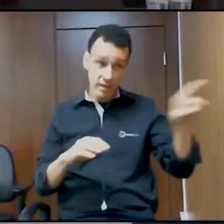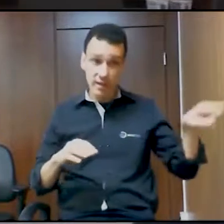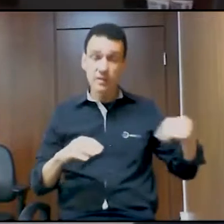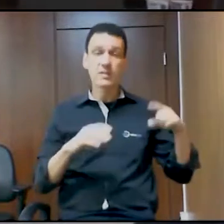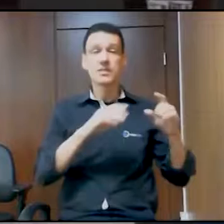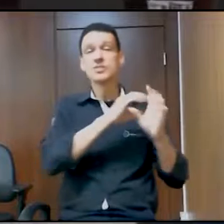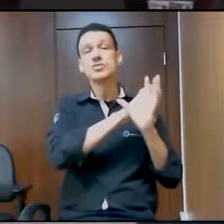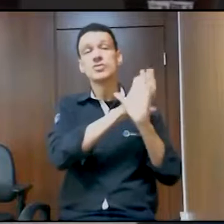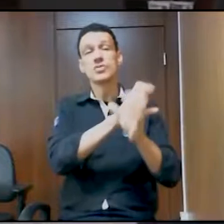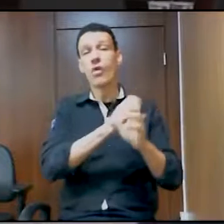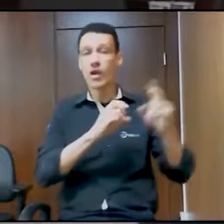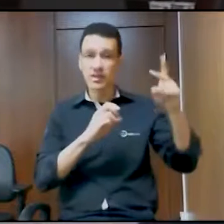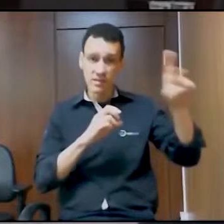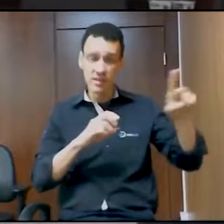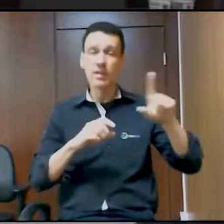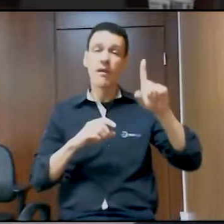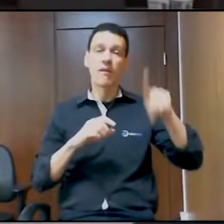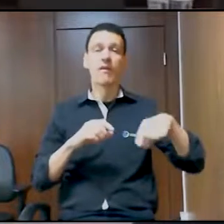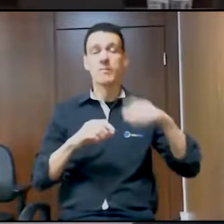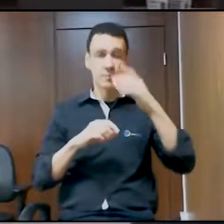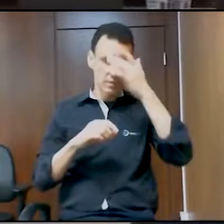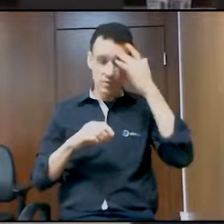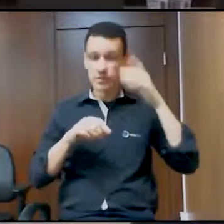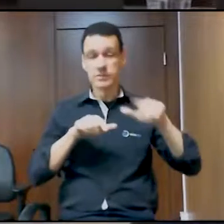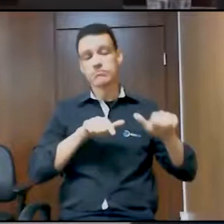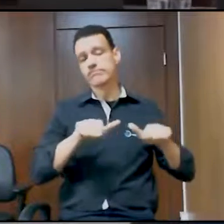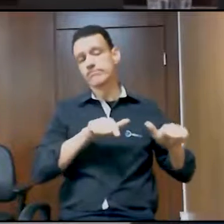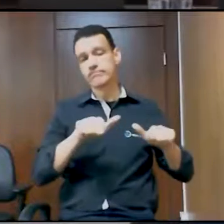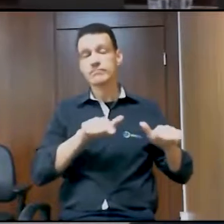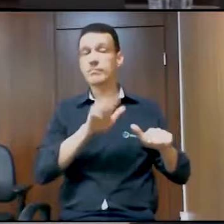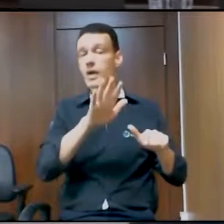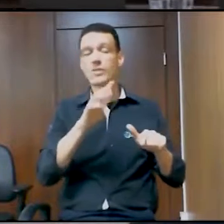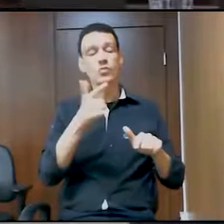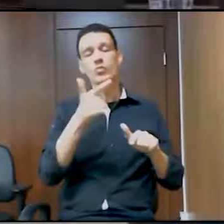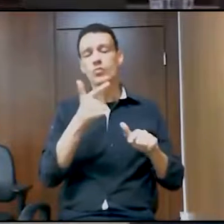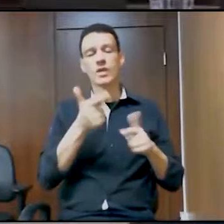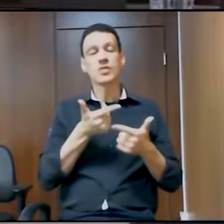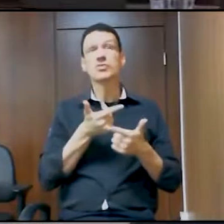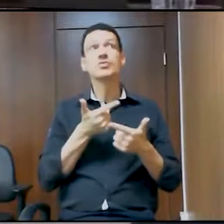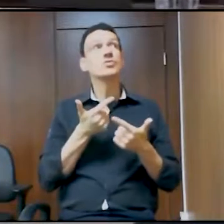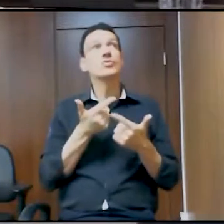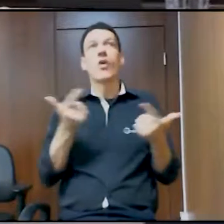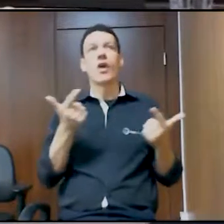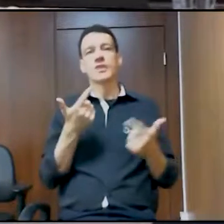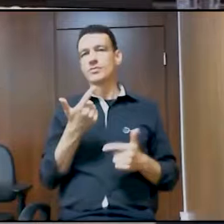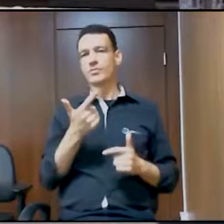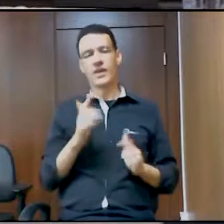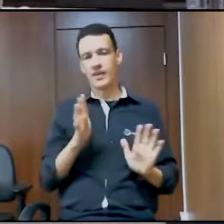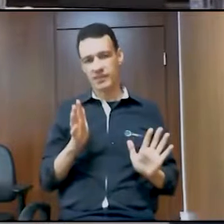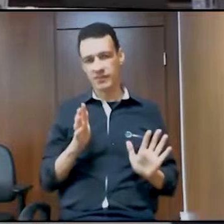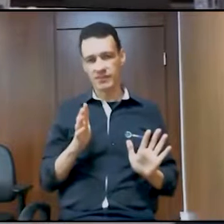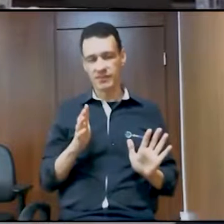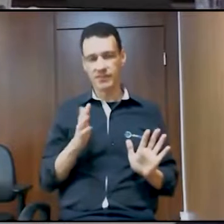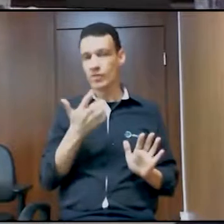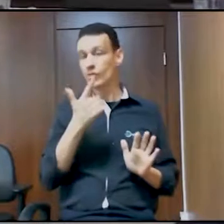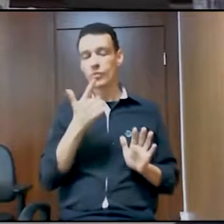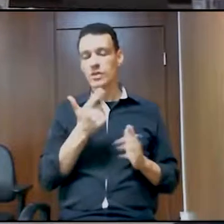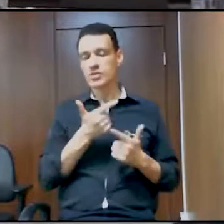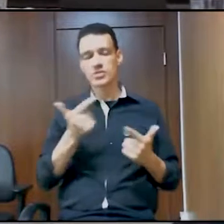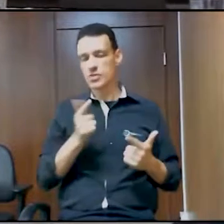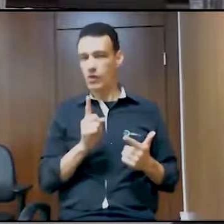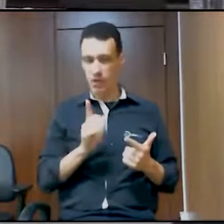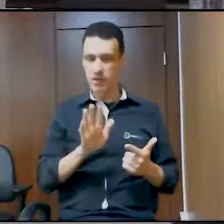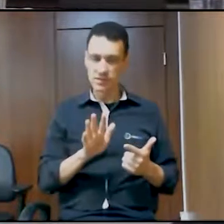narrativa que é a do trabalhador que sem sorte. Então, sempre que a gente precisa enfrentar preconceitos